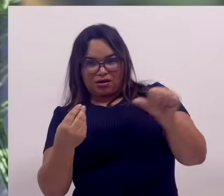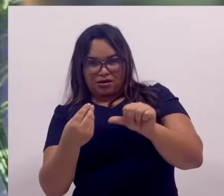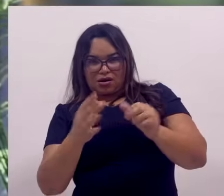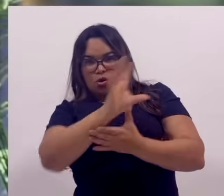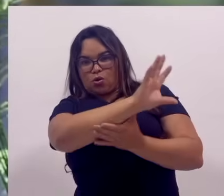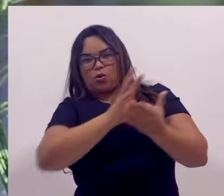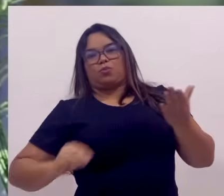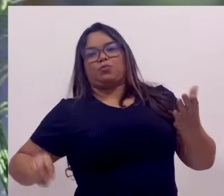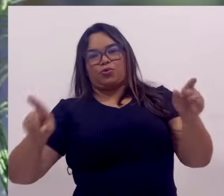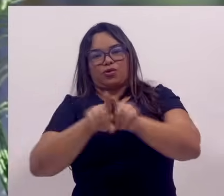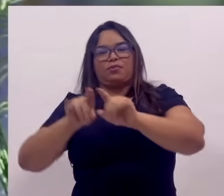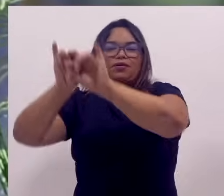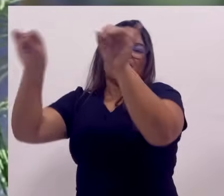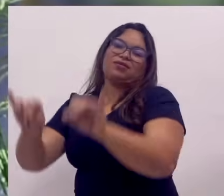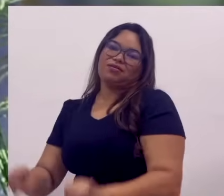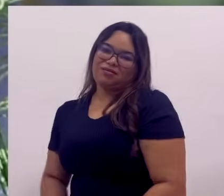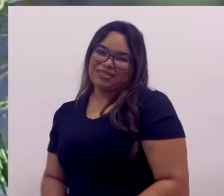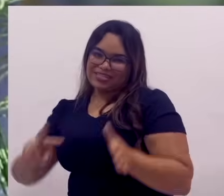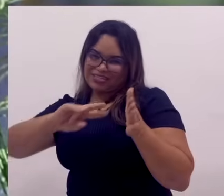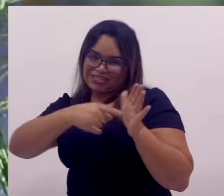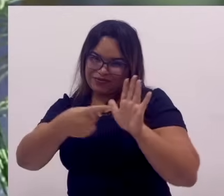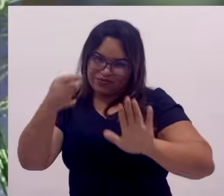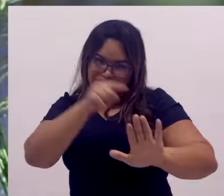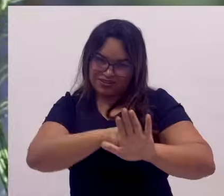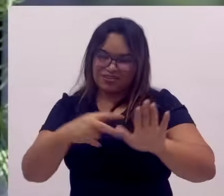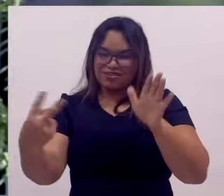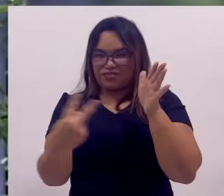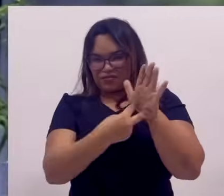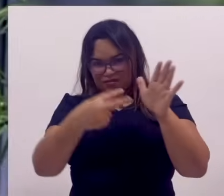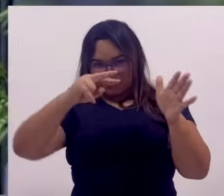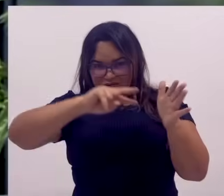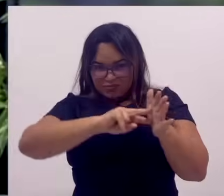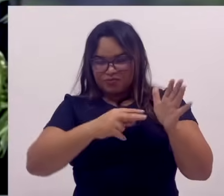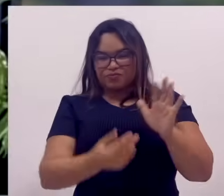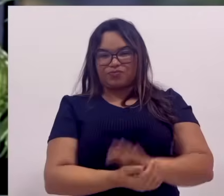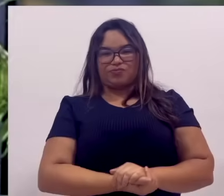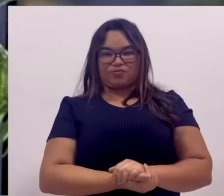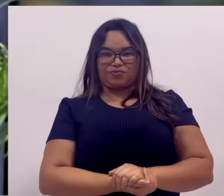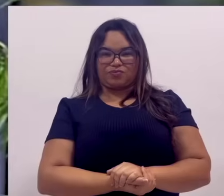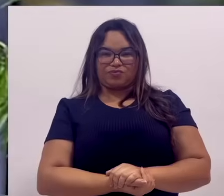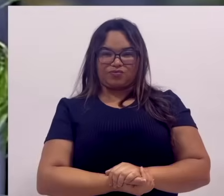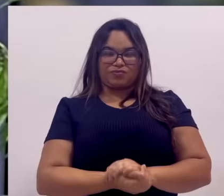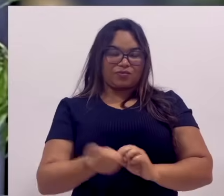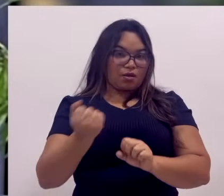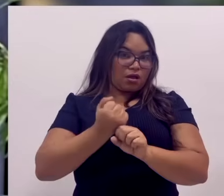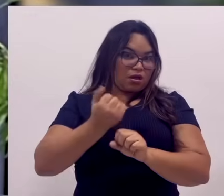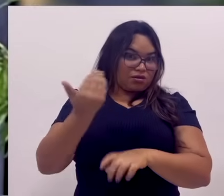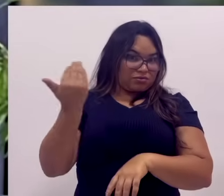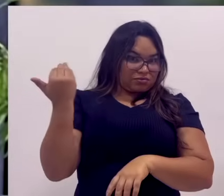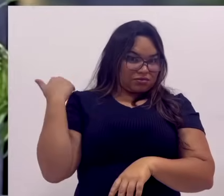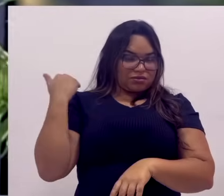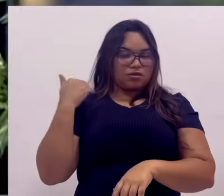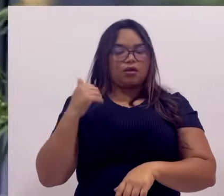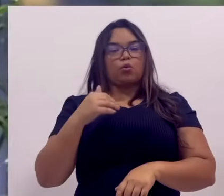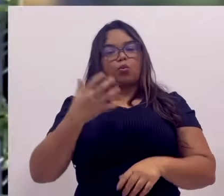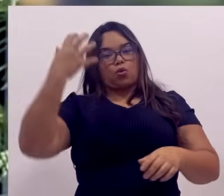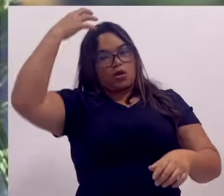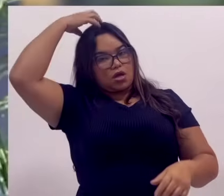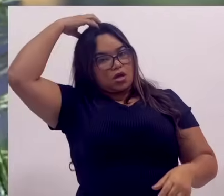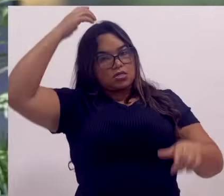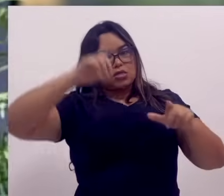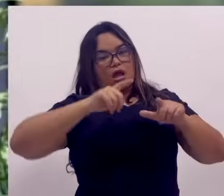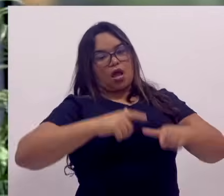paganismo. Ficou claro? E aqui está este rei que se casa com